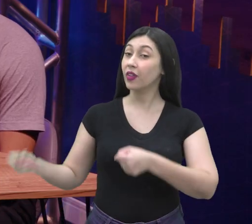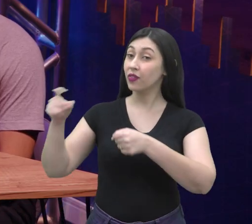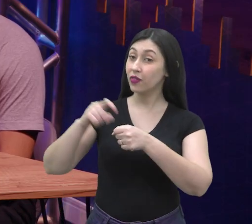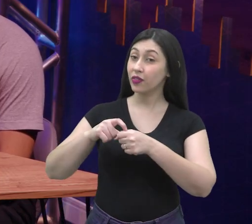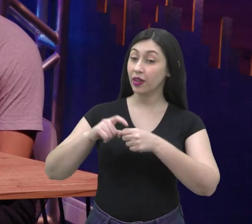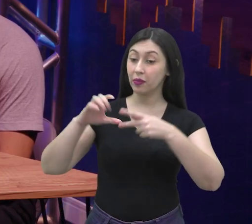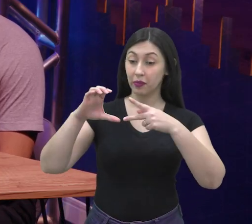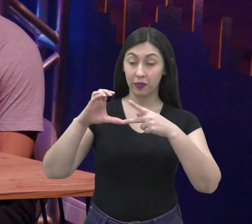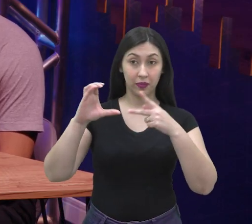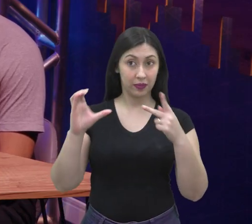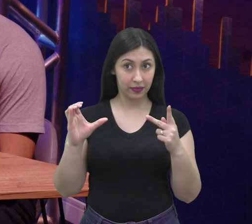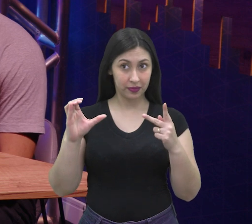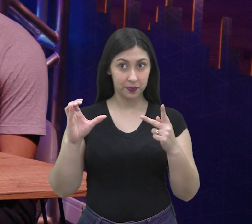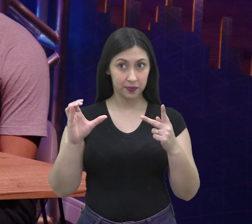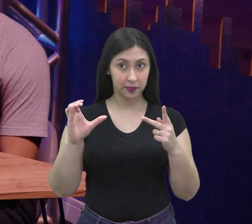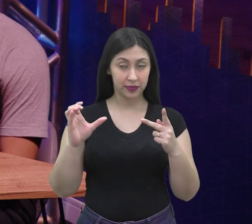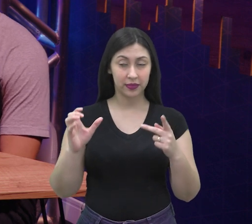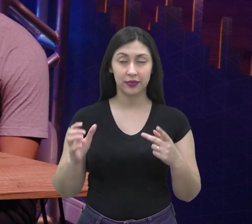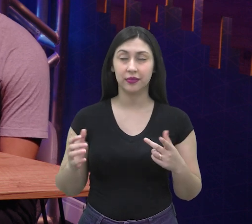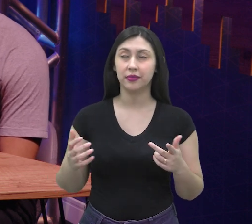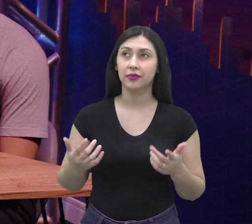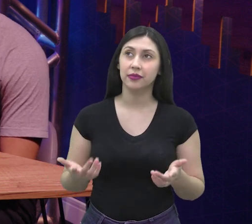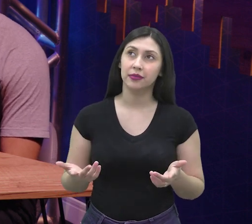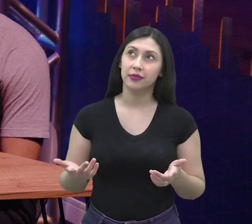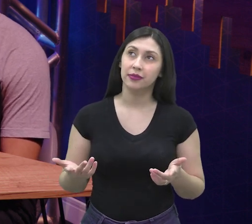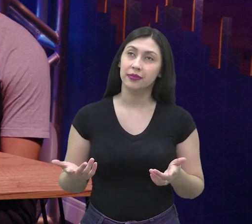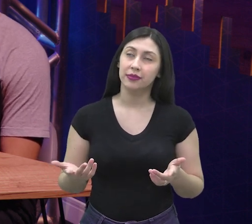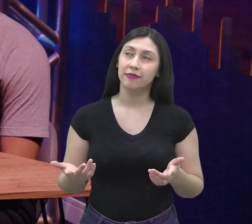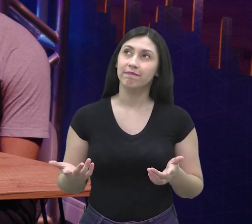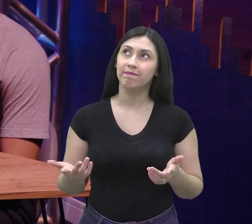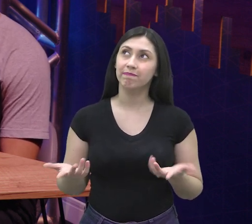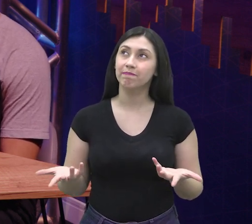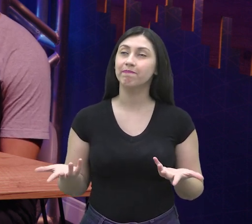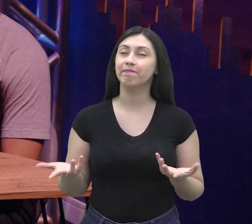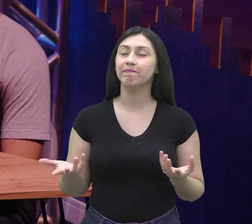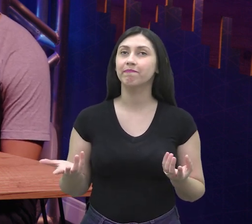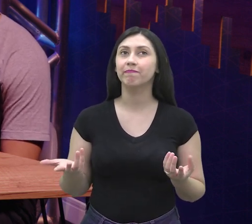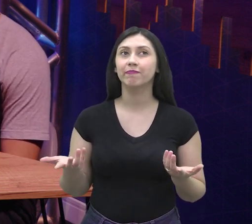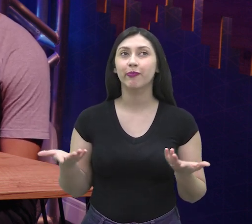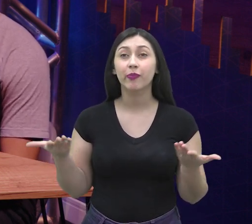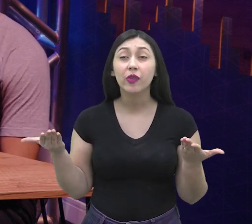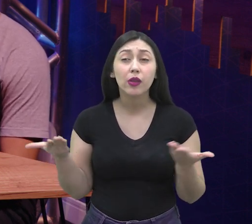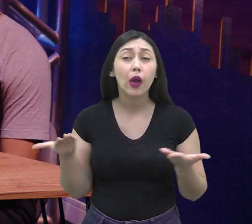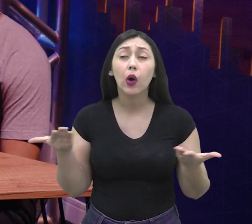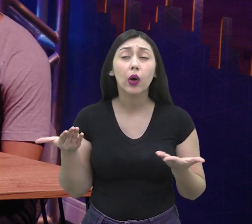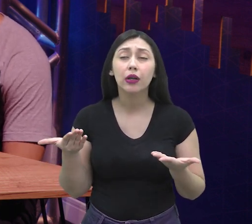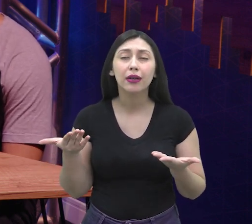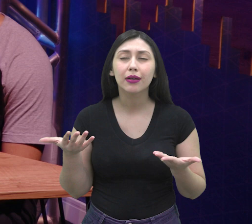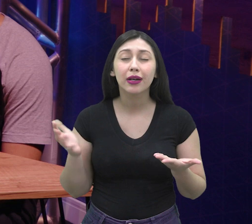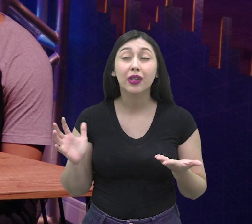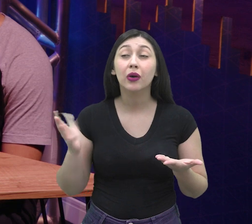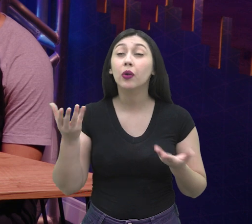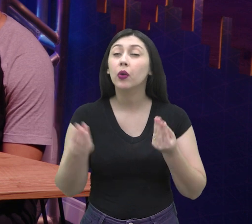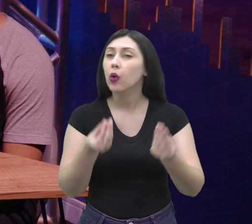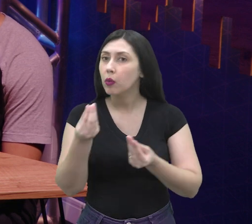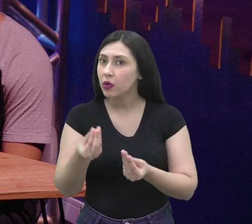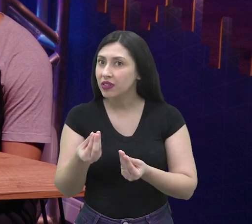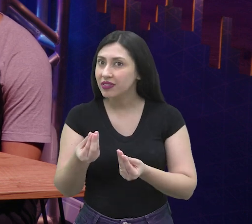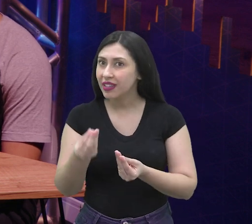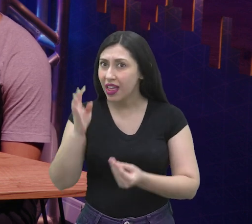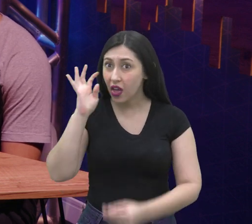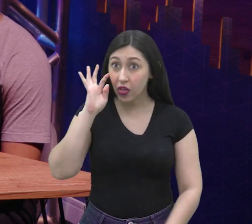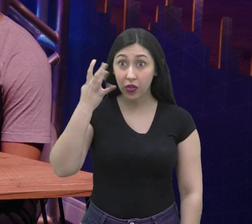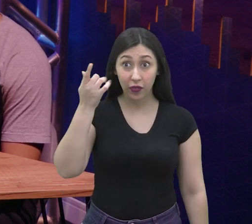De volta com o Pode Ser. E Vicky, como que tá, né, agora? Será que tem